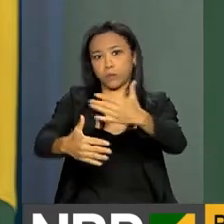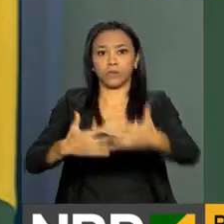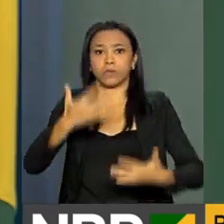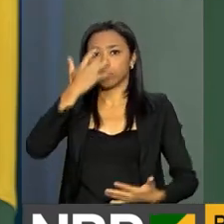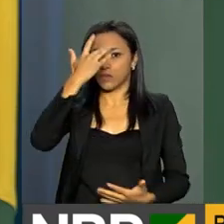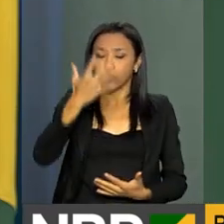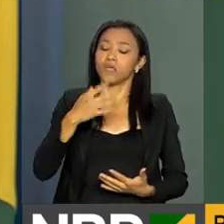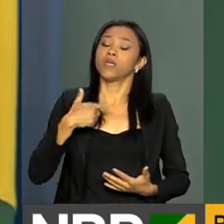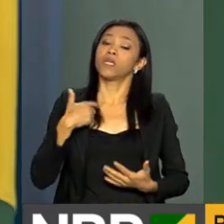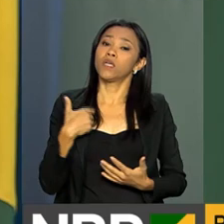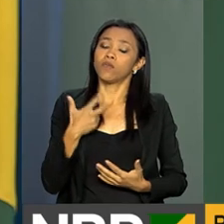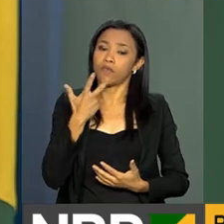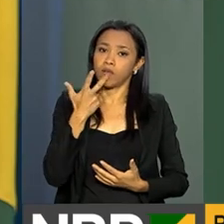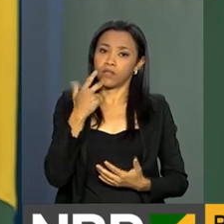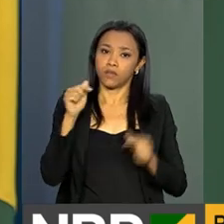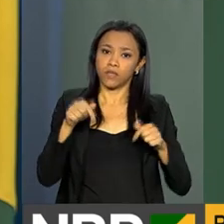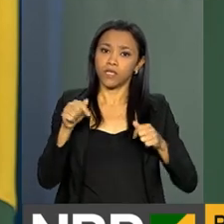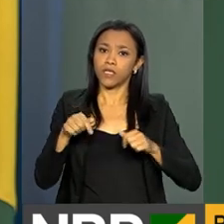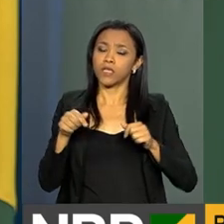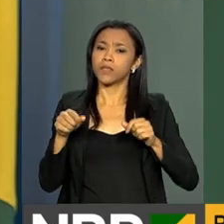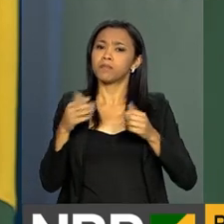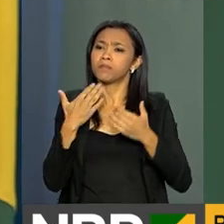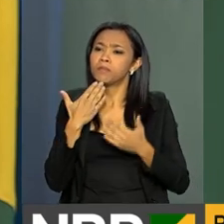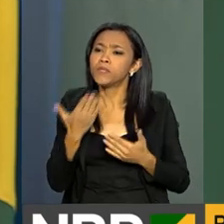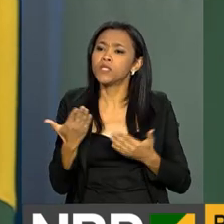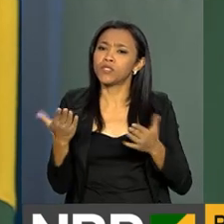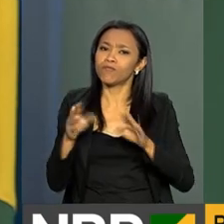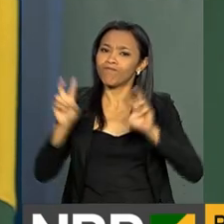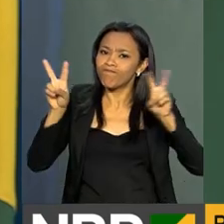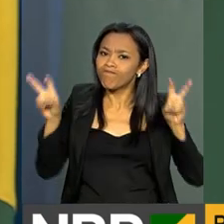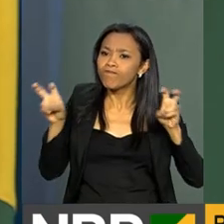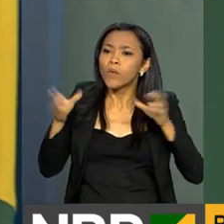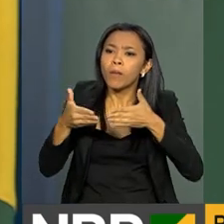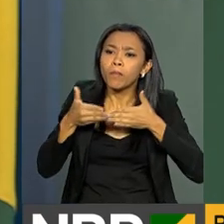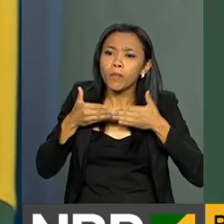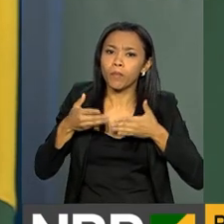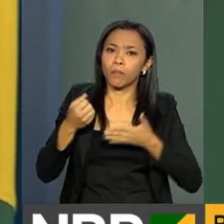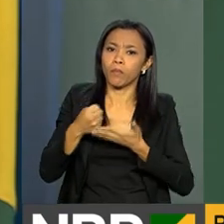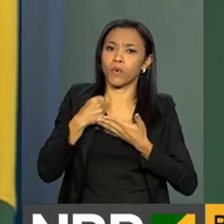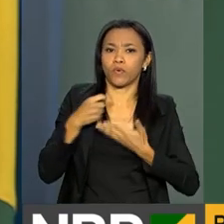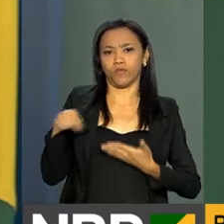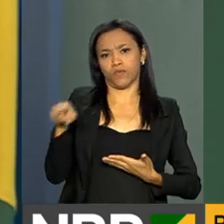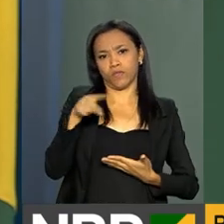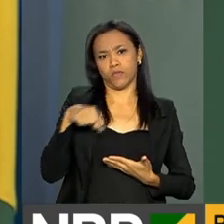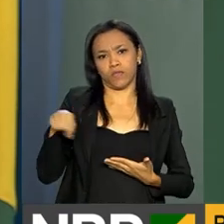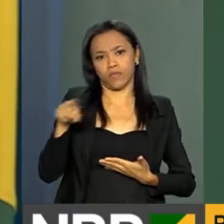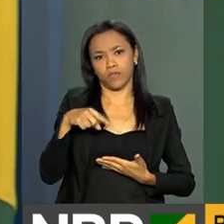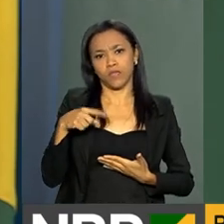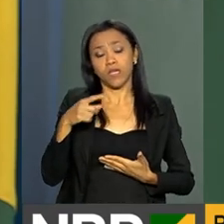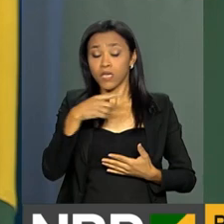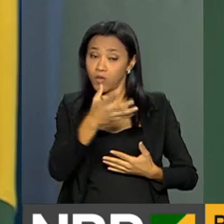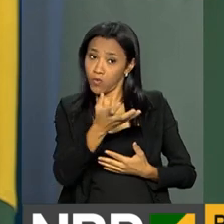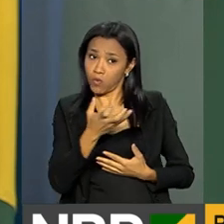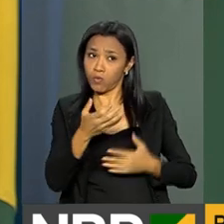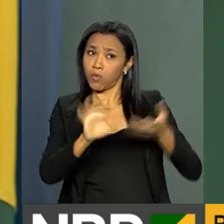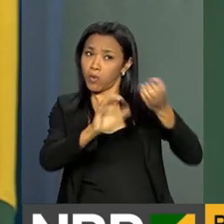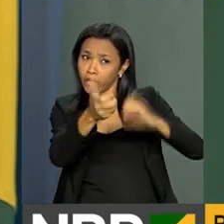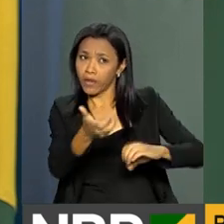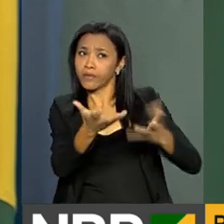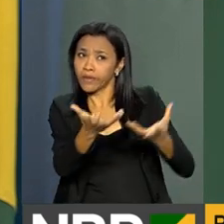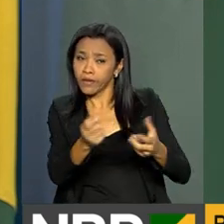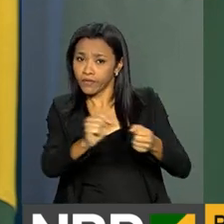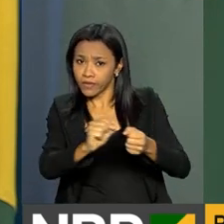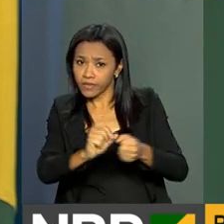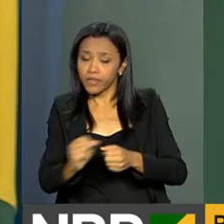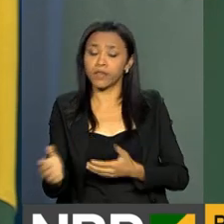e aqui eu faço um parênteses, para pedir o apoio dos senhores, que muitas vezes eu vejo que o Congresso quer fazer, o Executivo